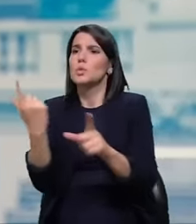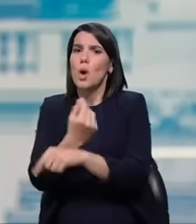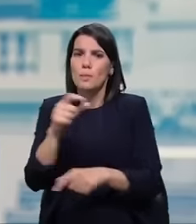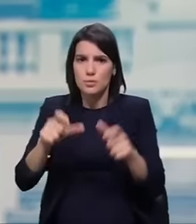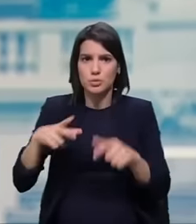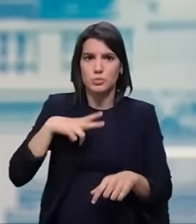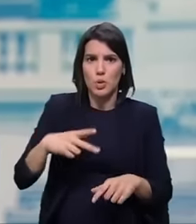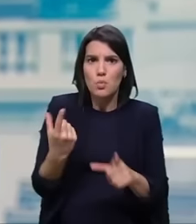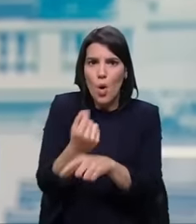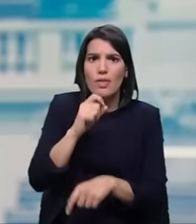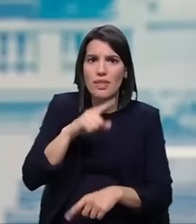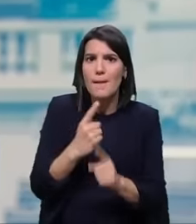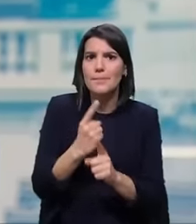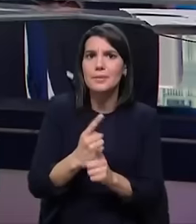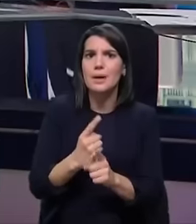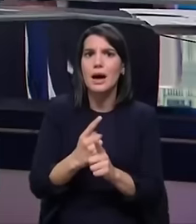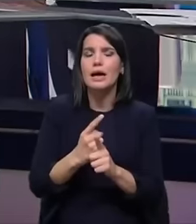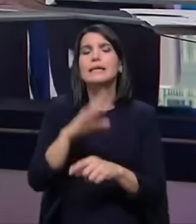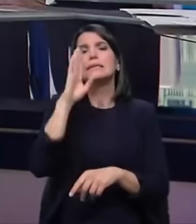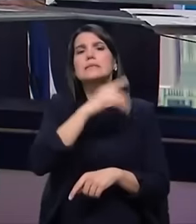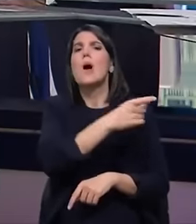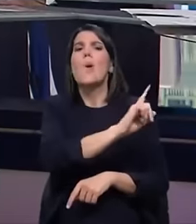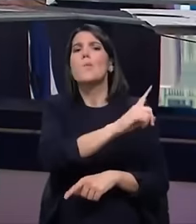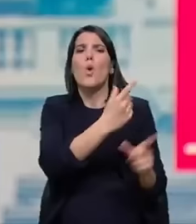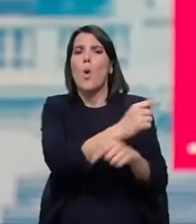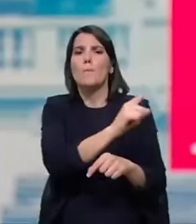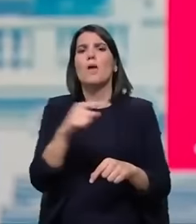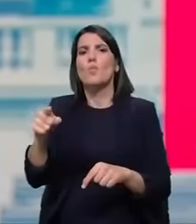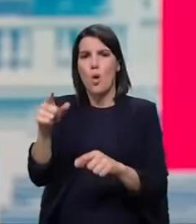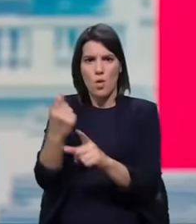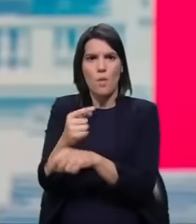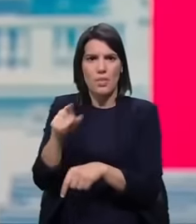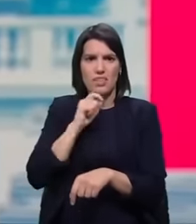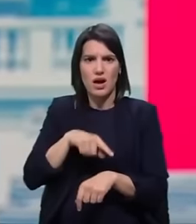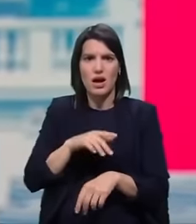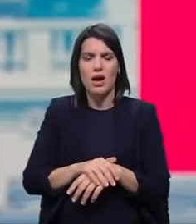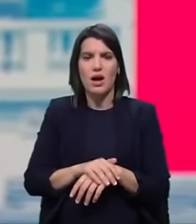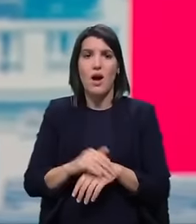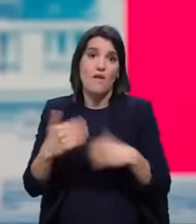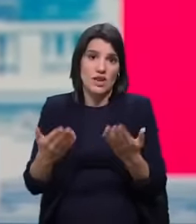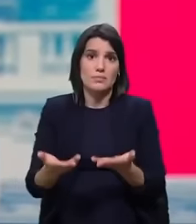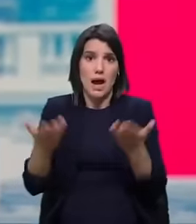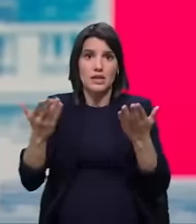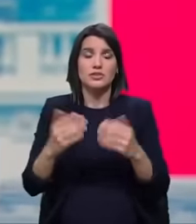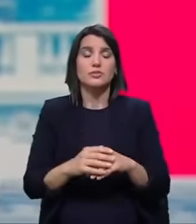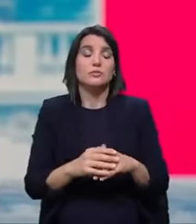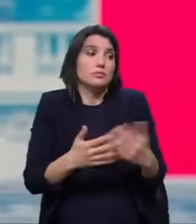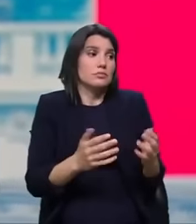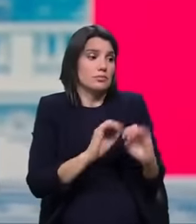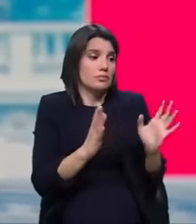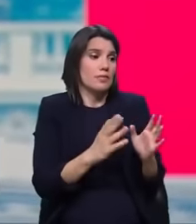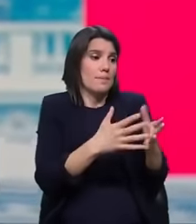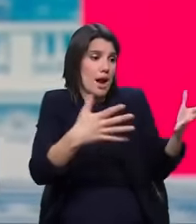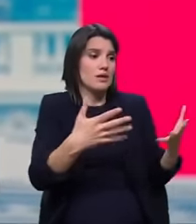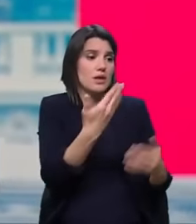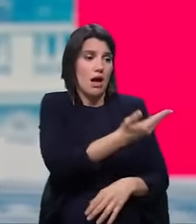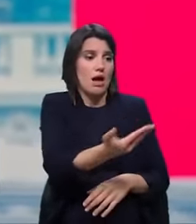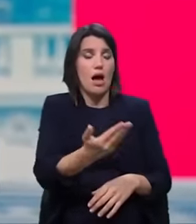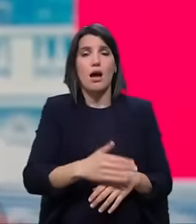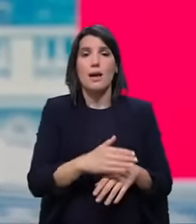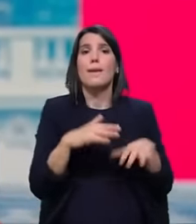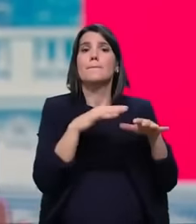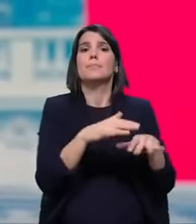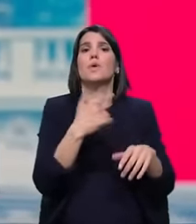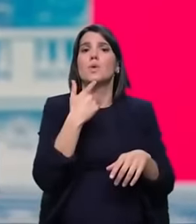comprar, se de facto a oferta aumentava? É óbvio que a oferta aumenta. Nas cidades onde há grande pressão imobiliária, em Lisboa, no